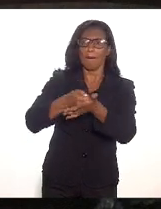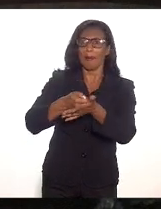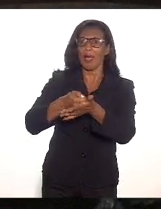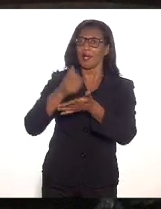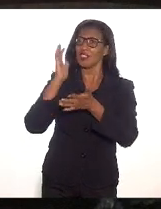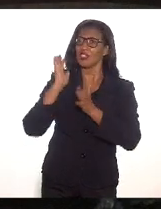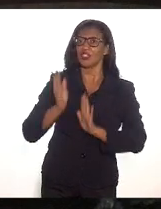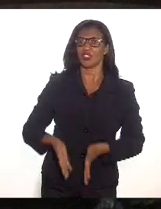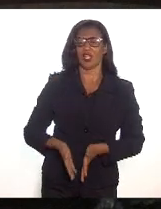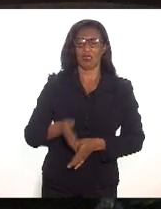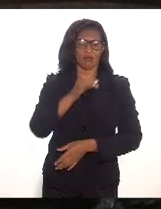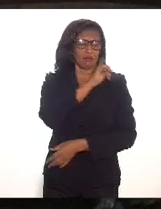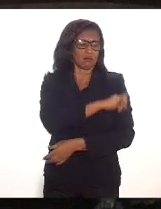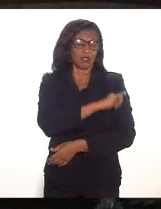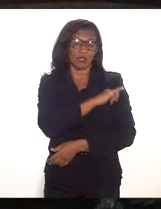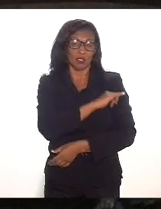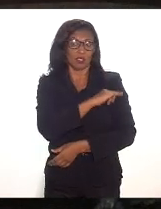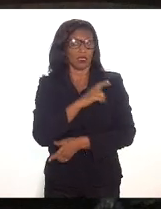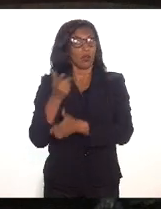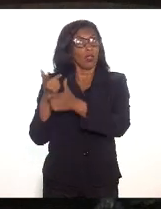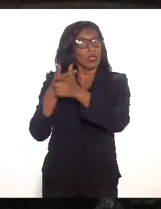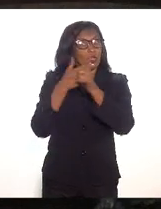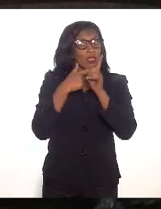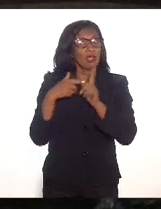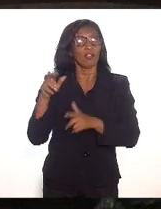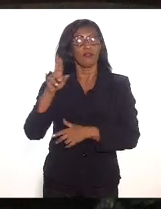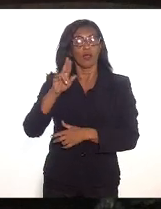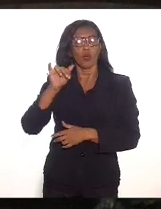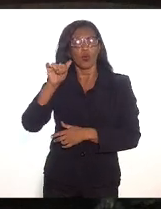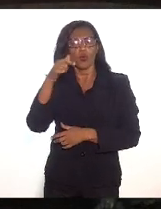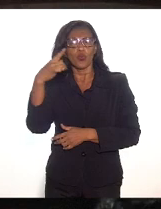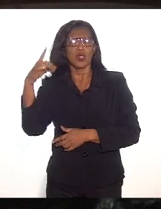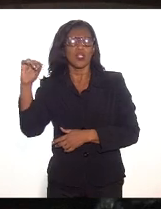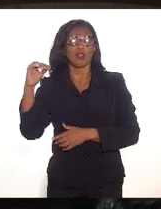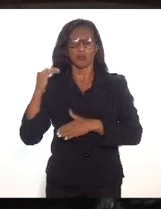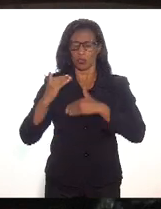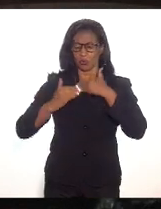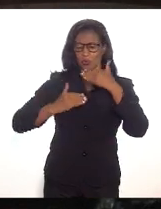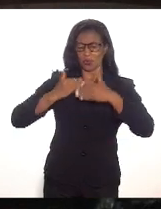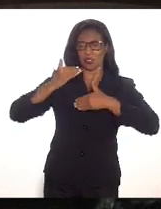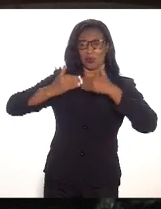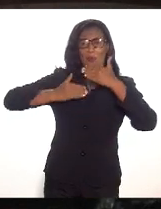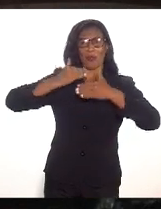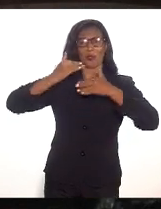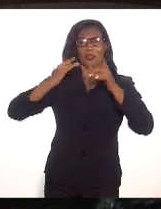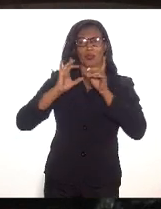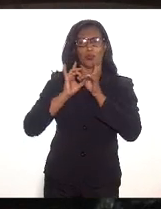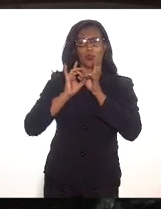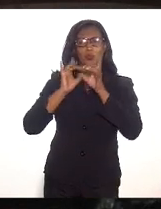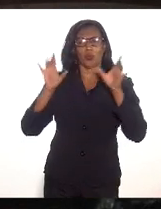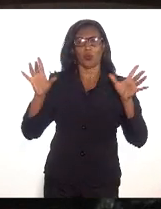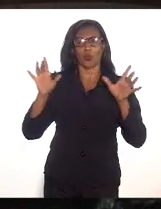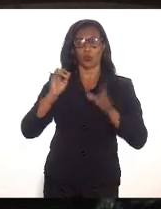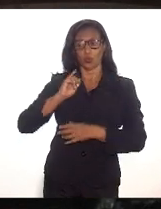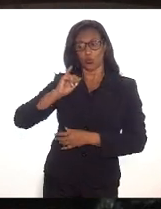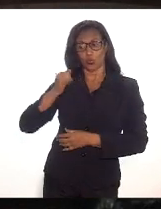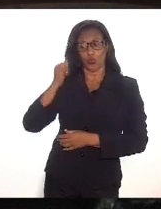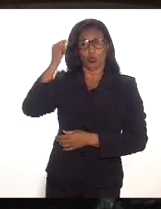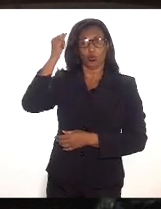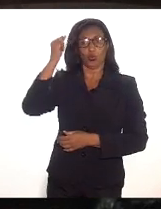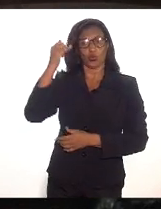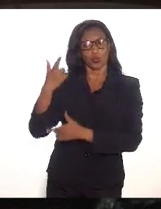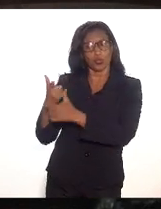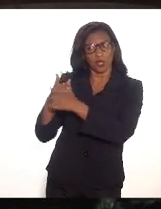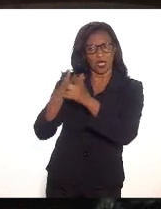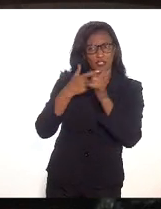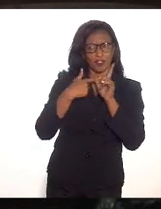repaga. O Rio de Janeiro deve à União desde o seu processo de redemocratização. Os juros da dívida que